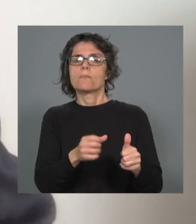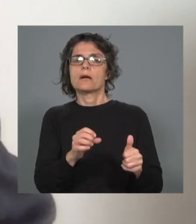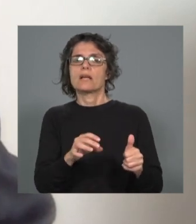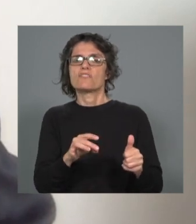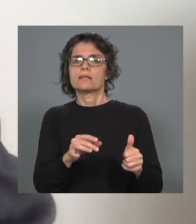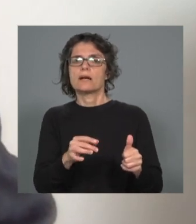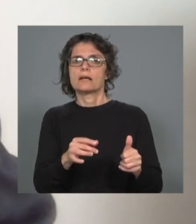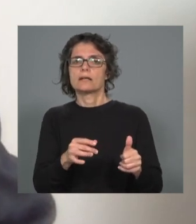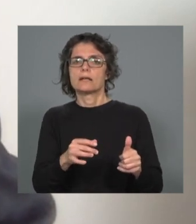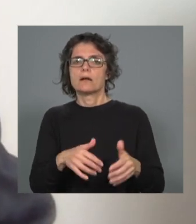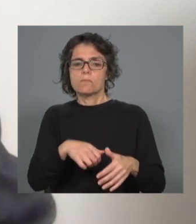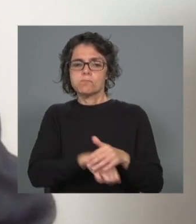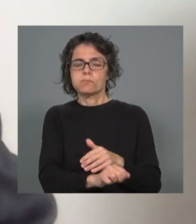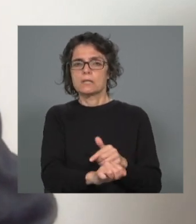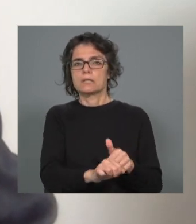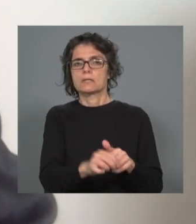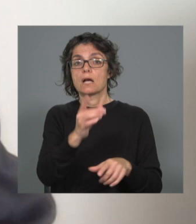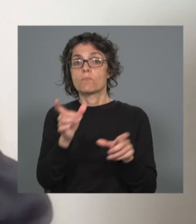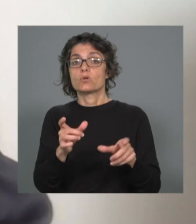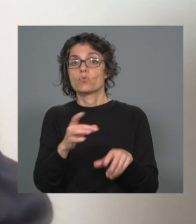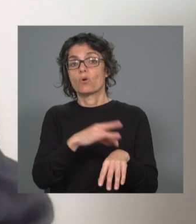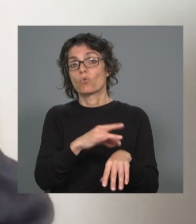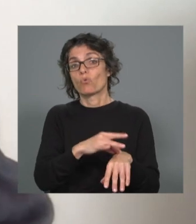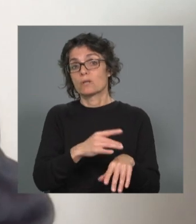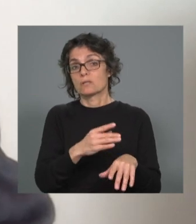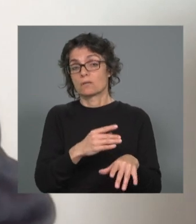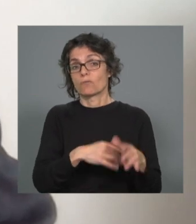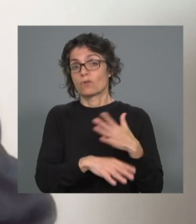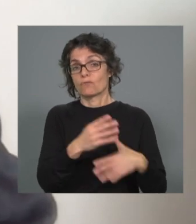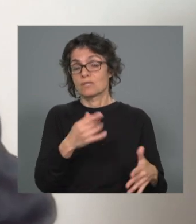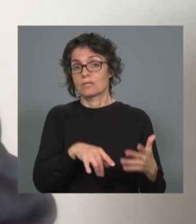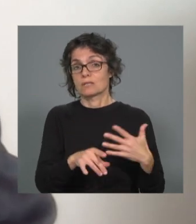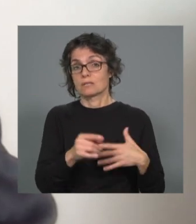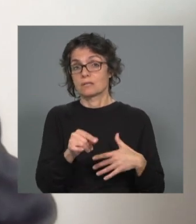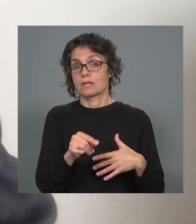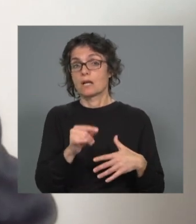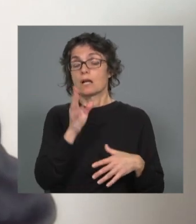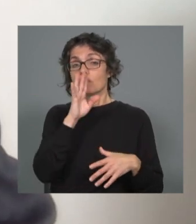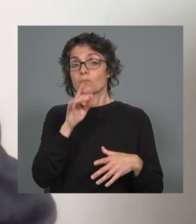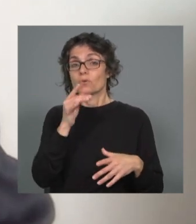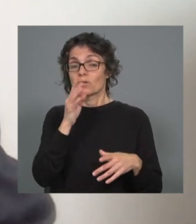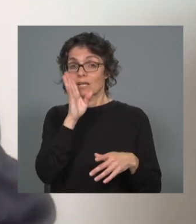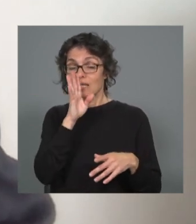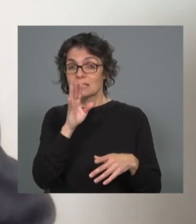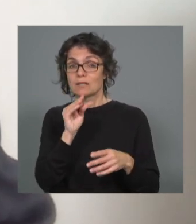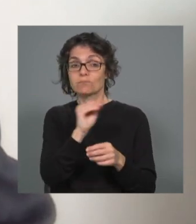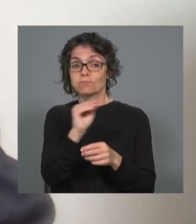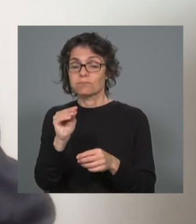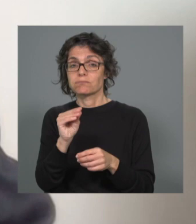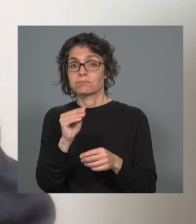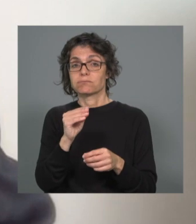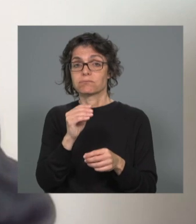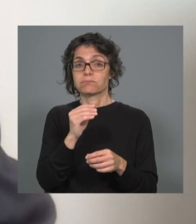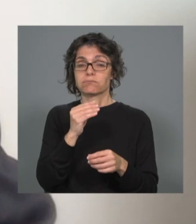pessoas já diminuídas, pessoas já falhadas na vida. Porque se a criança e o ser humano não é alimentado suficientemente desde